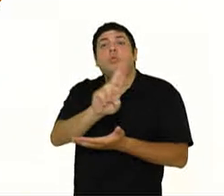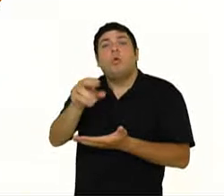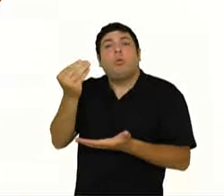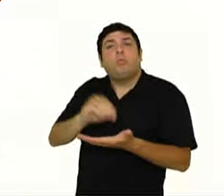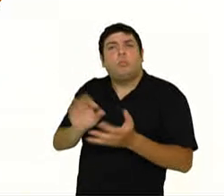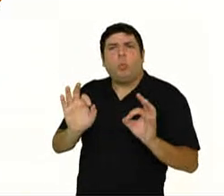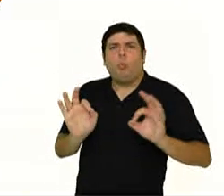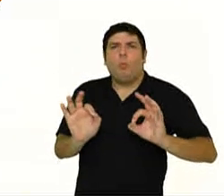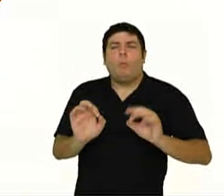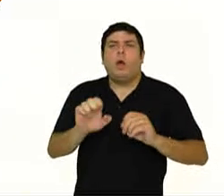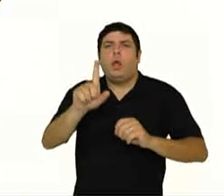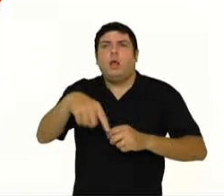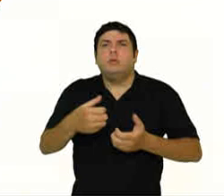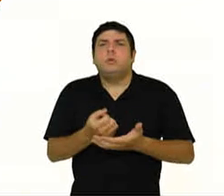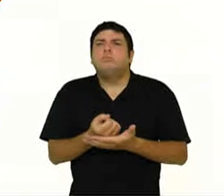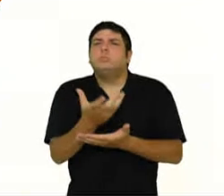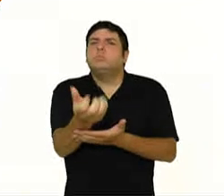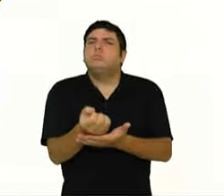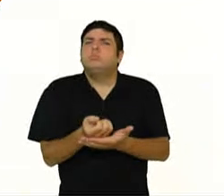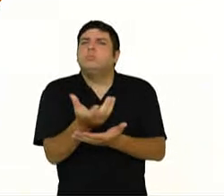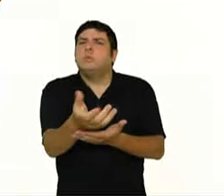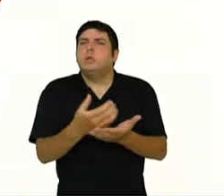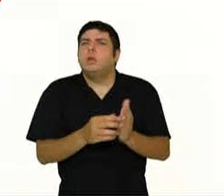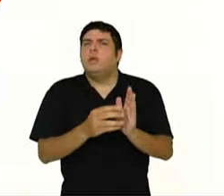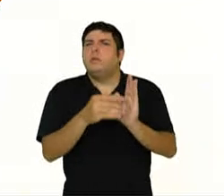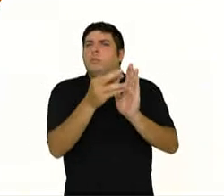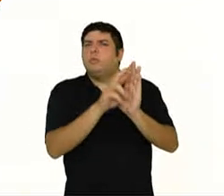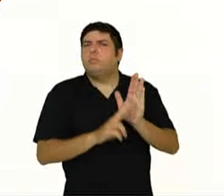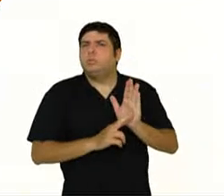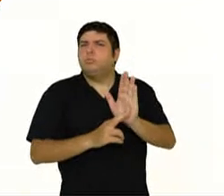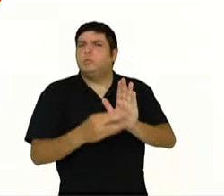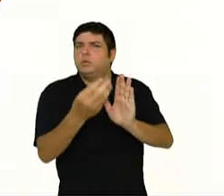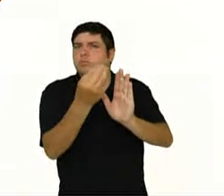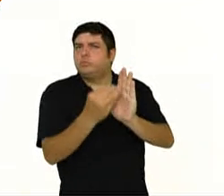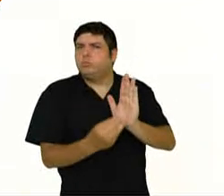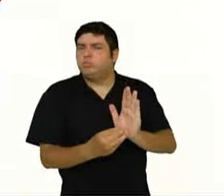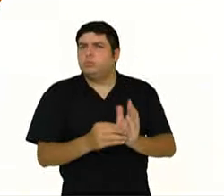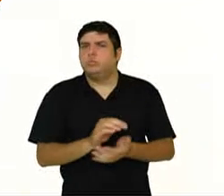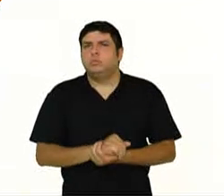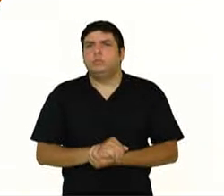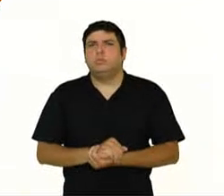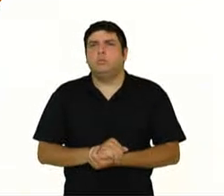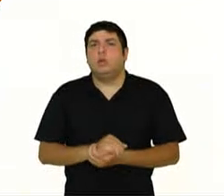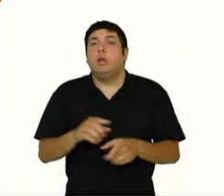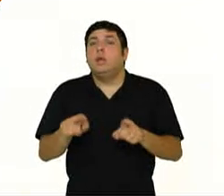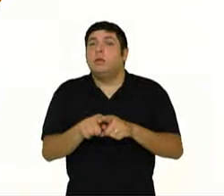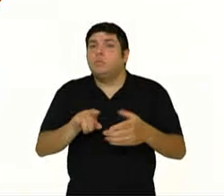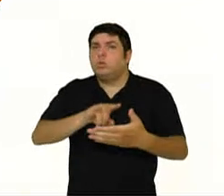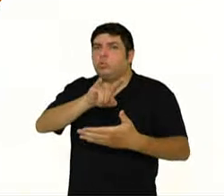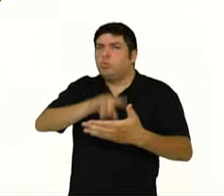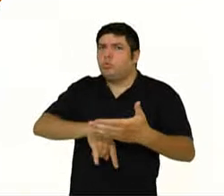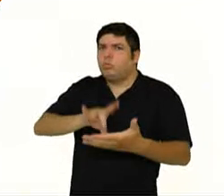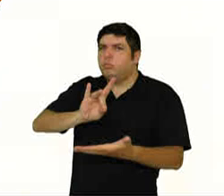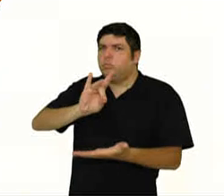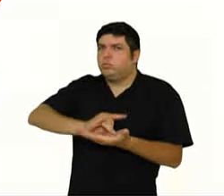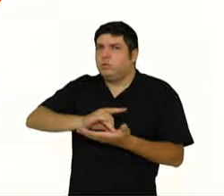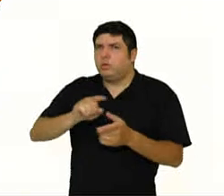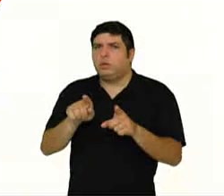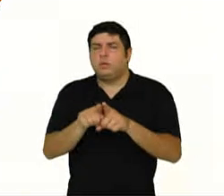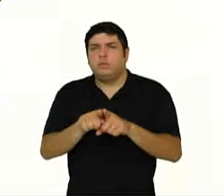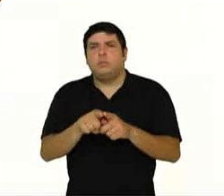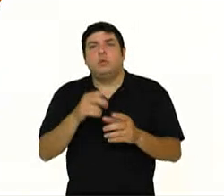função referente, ele quer te explicar o assunto, tá? O assunto que está tratando. Os documentos oficiais também, né?